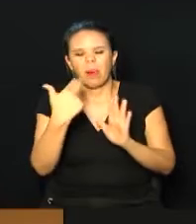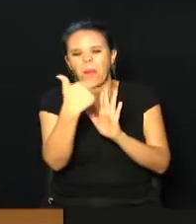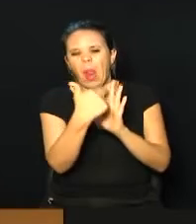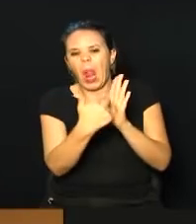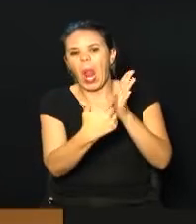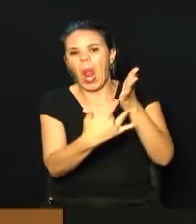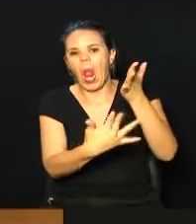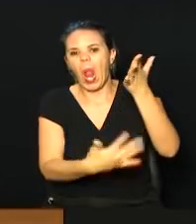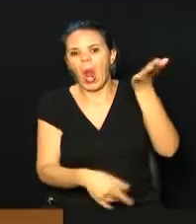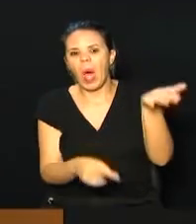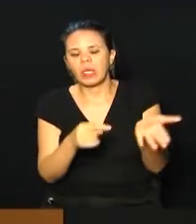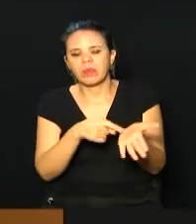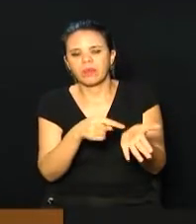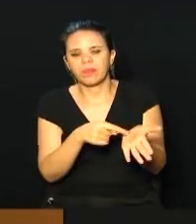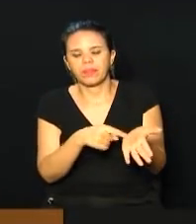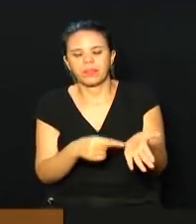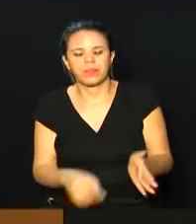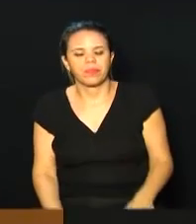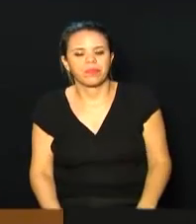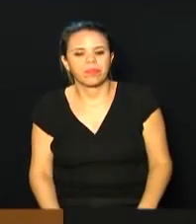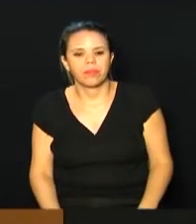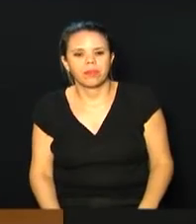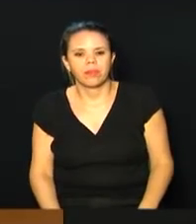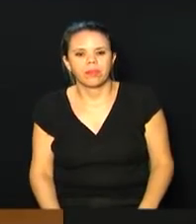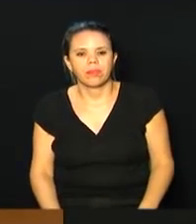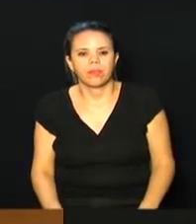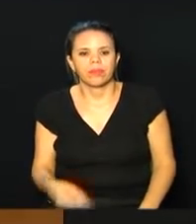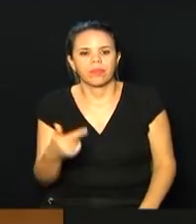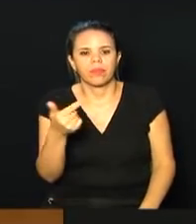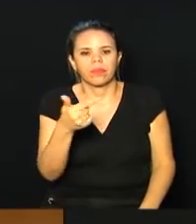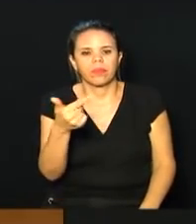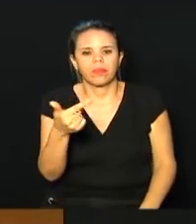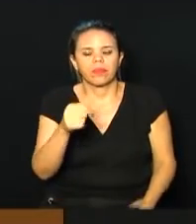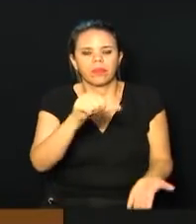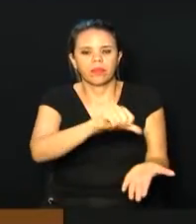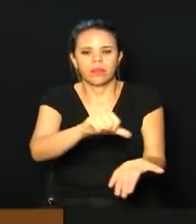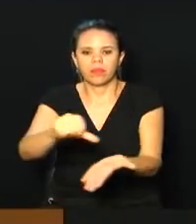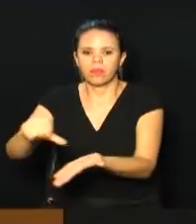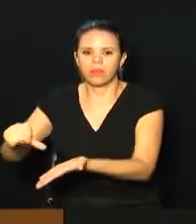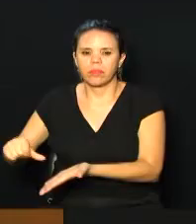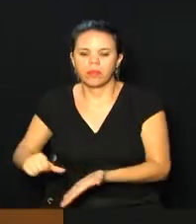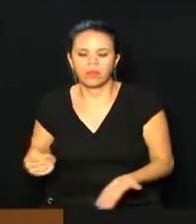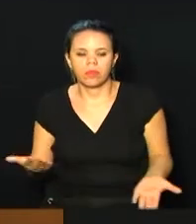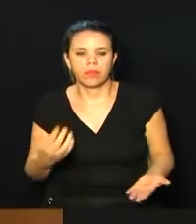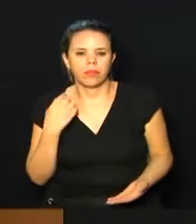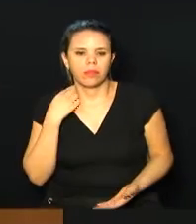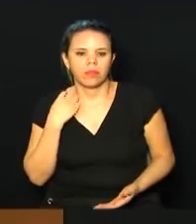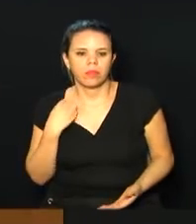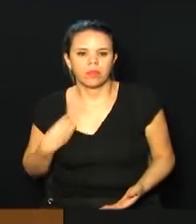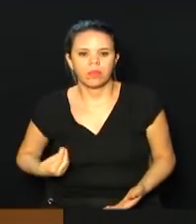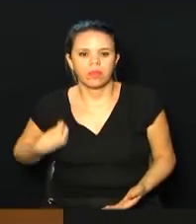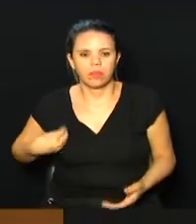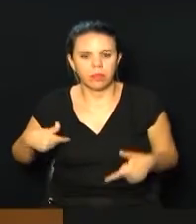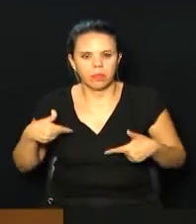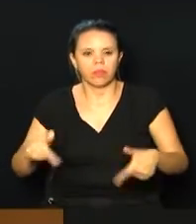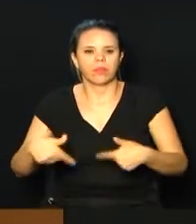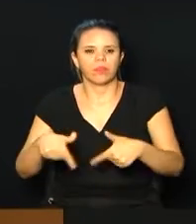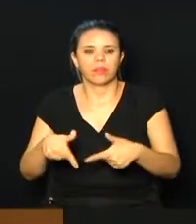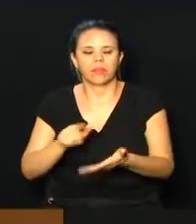na minha mão, Mirna, de 22 locais que hoje nós estamos